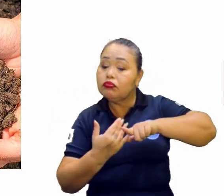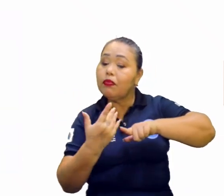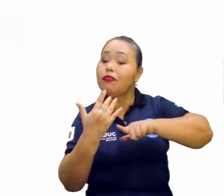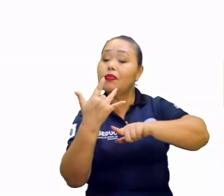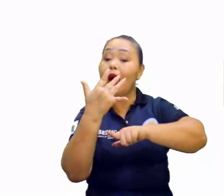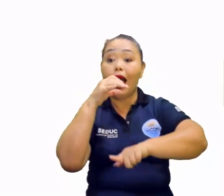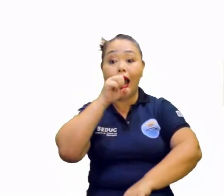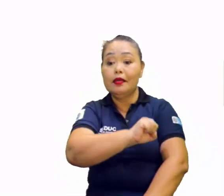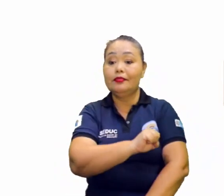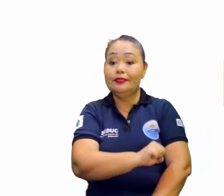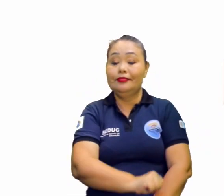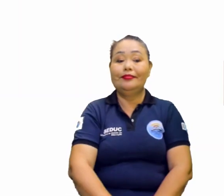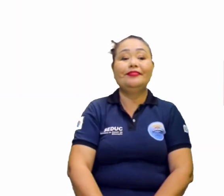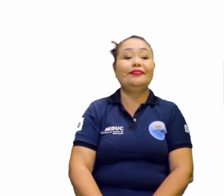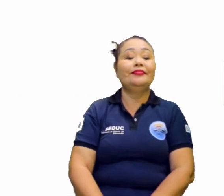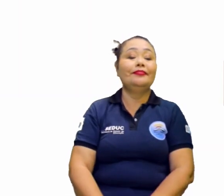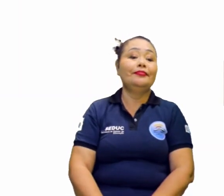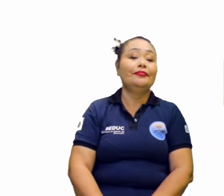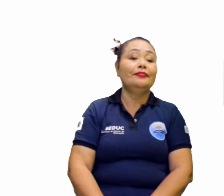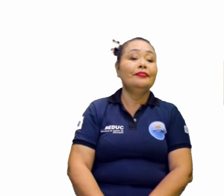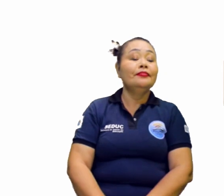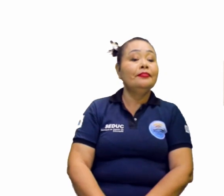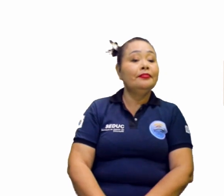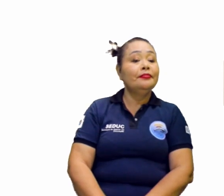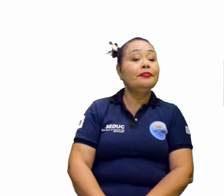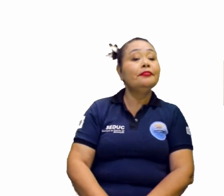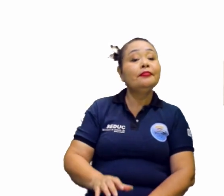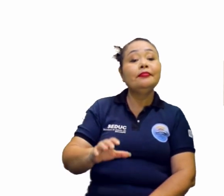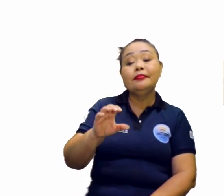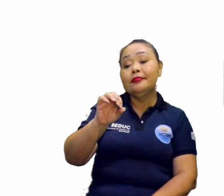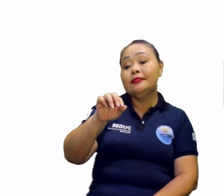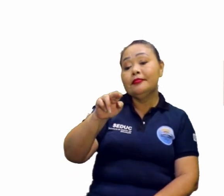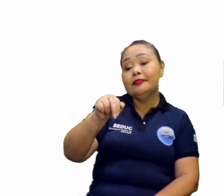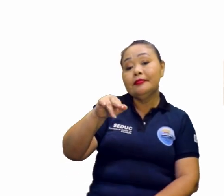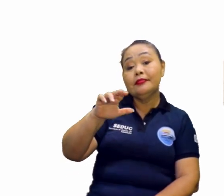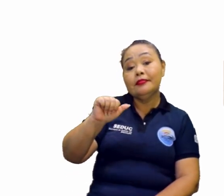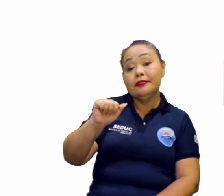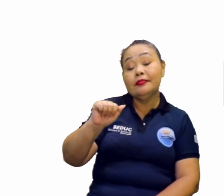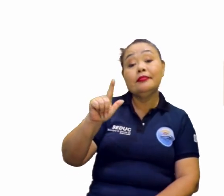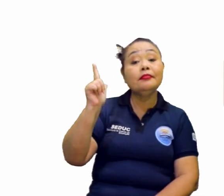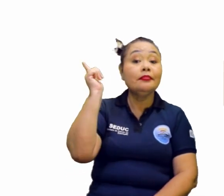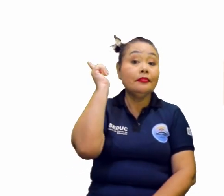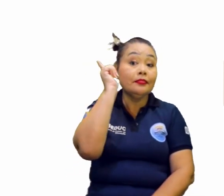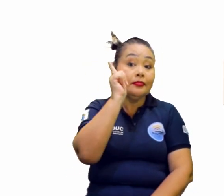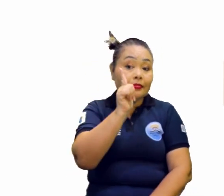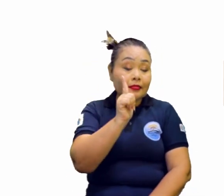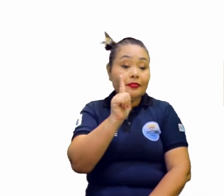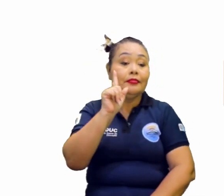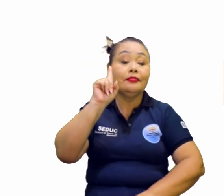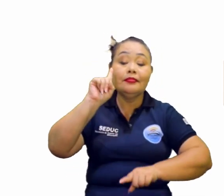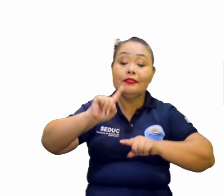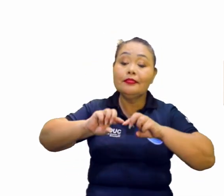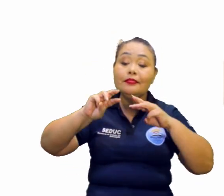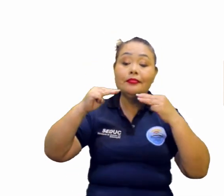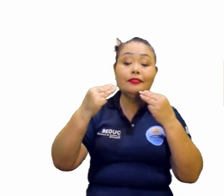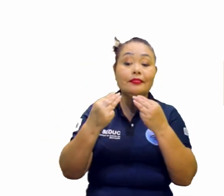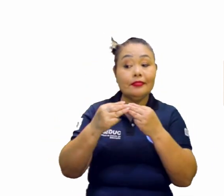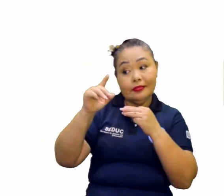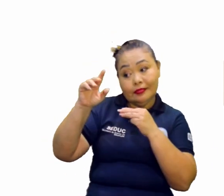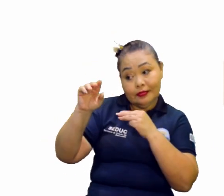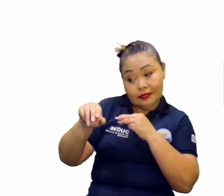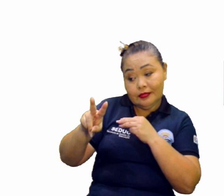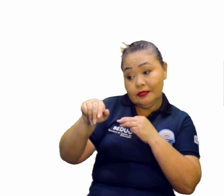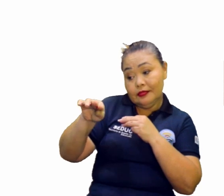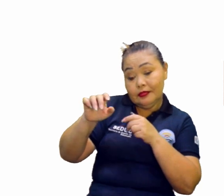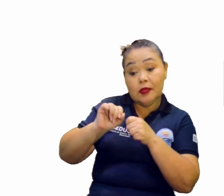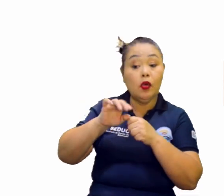tá? Os adubos orgânicos são adubos obtidos por meio de matéria de origem vegetal ou animal,